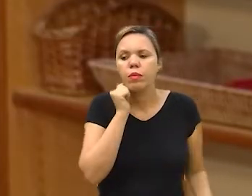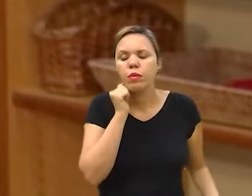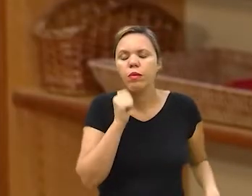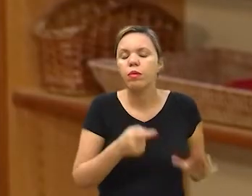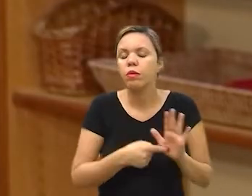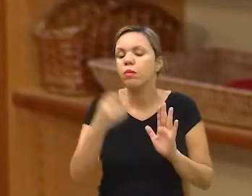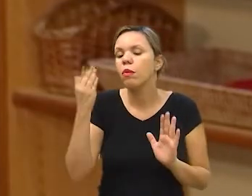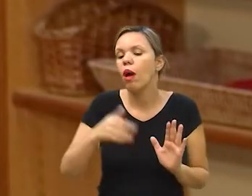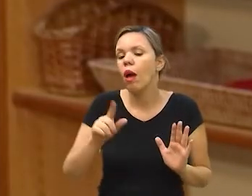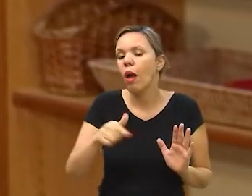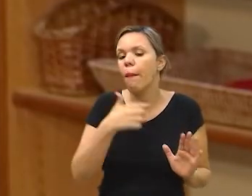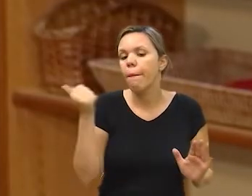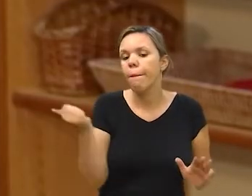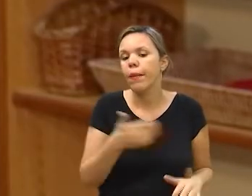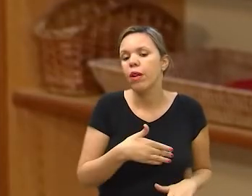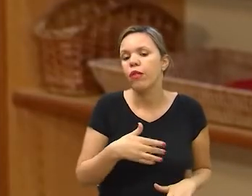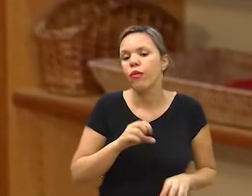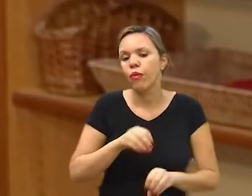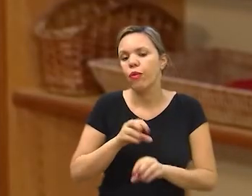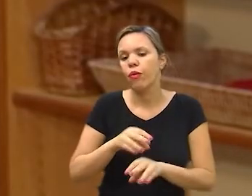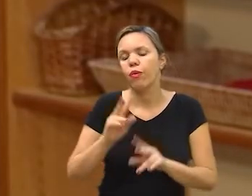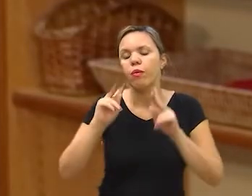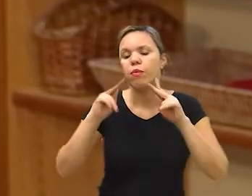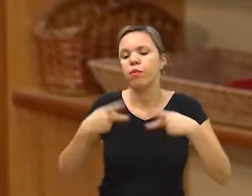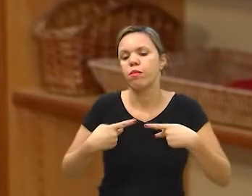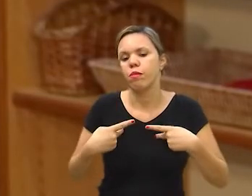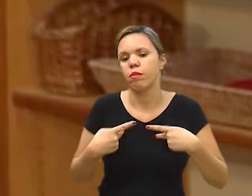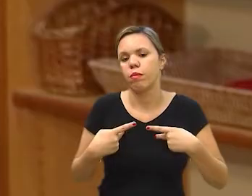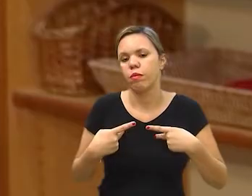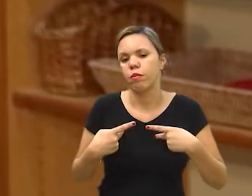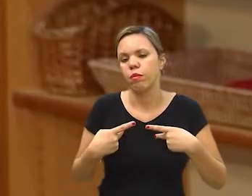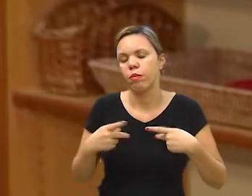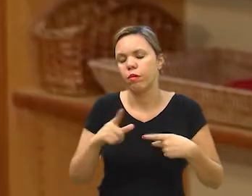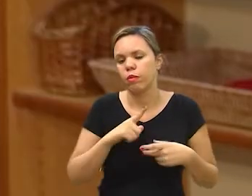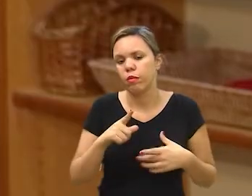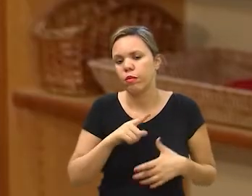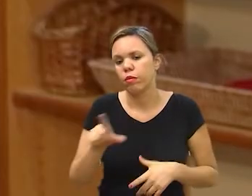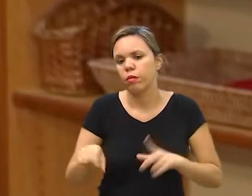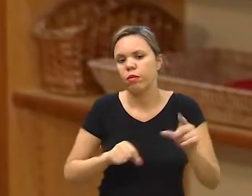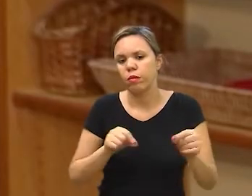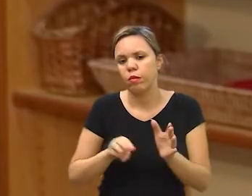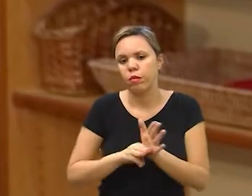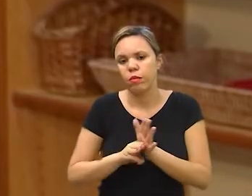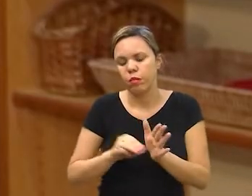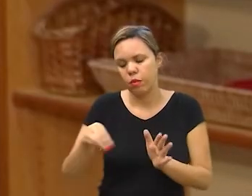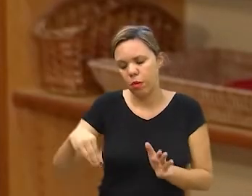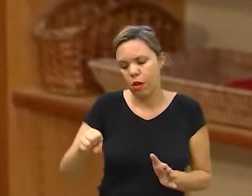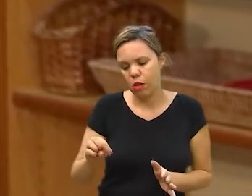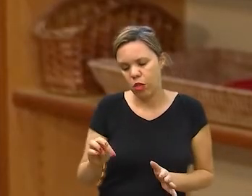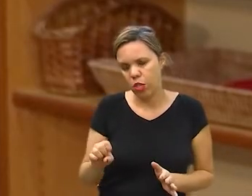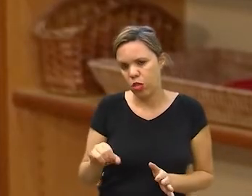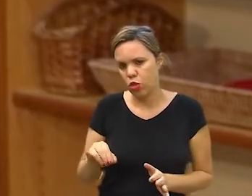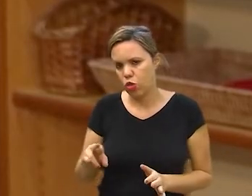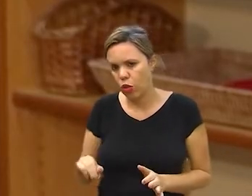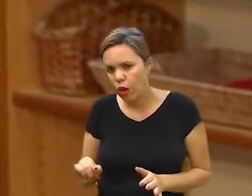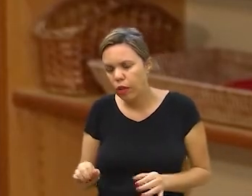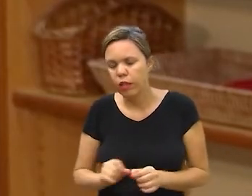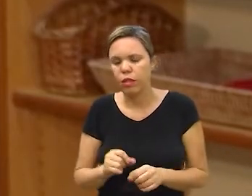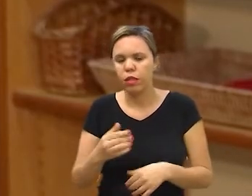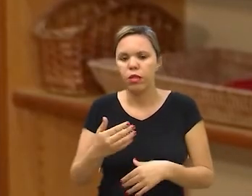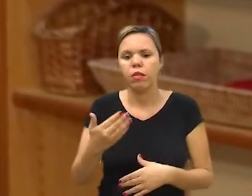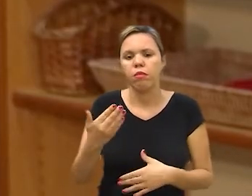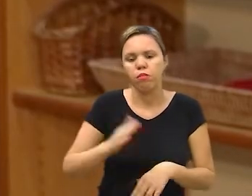que é a melhor forma de se educar um ser humano, ela teria que escolher o método Montessori, porque é o método que tem mais